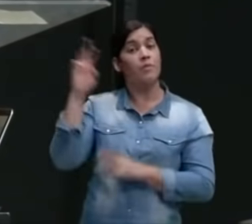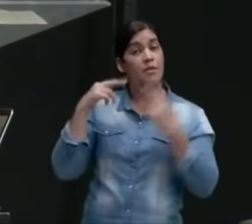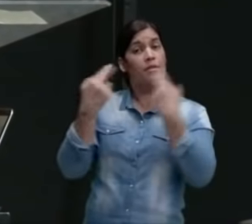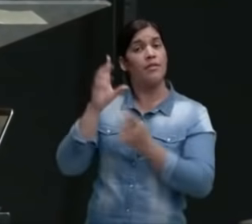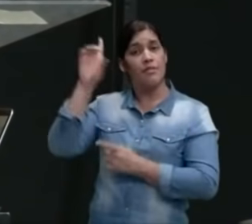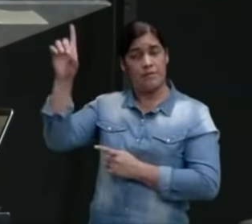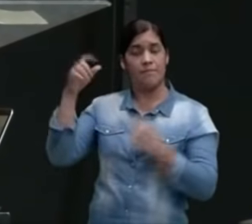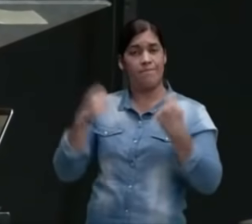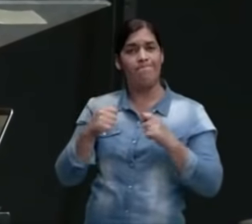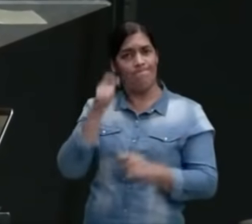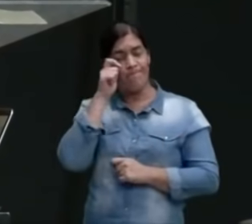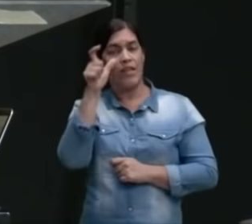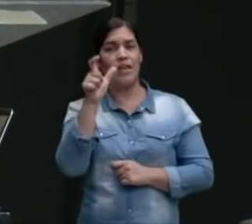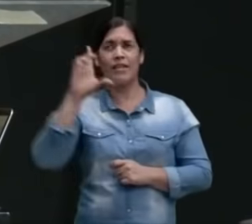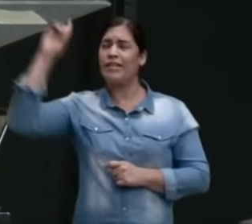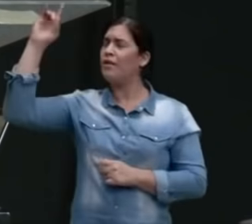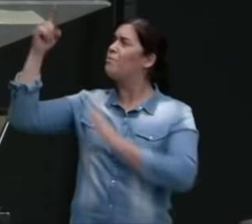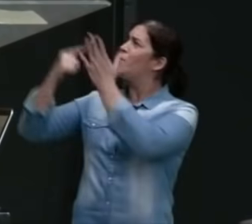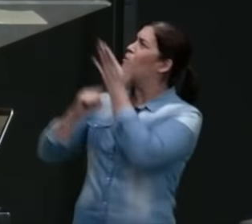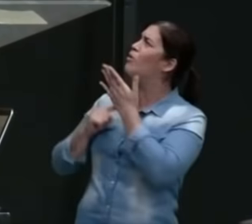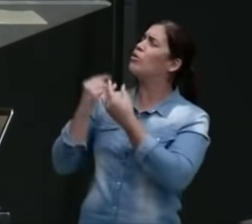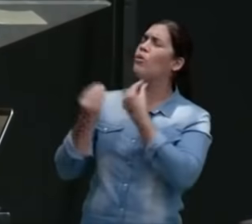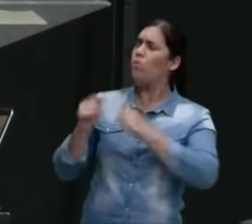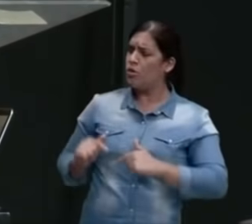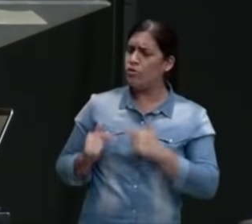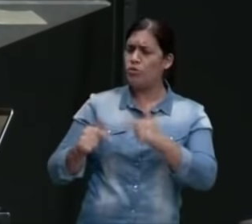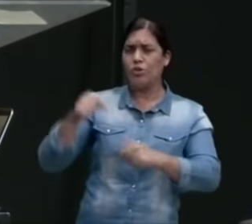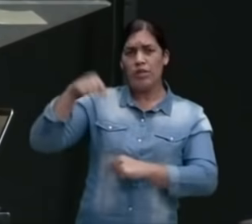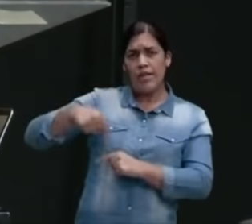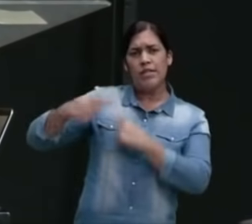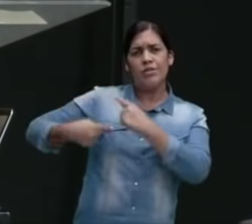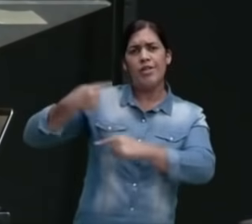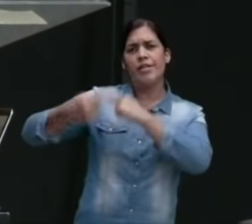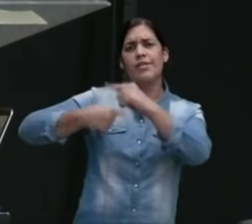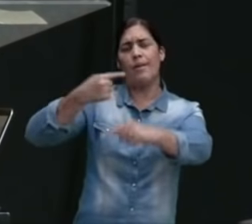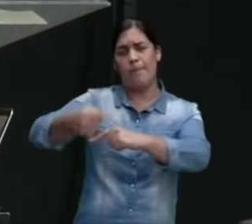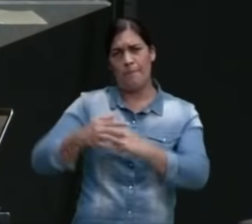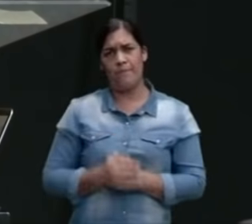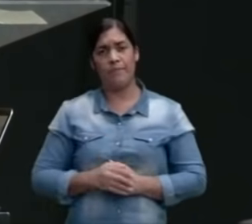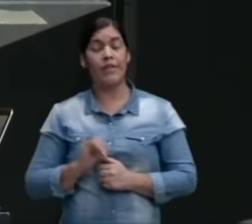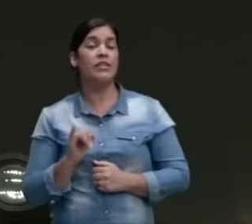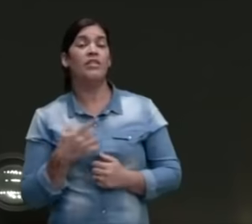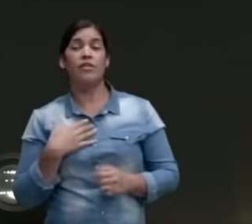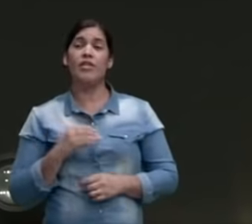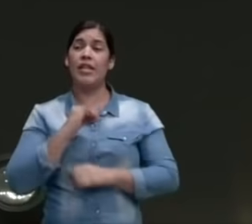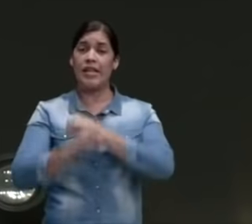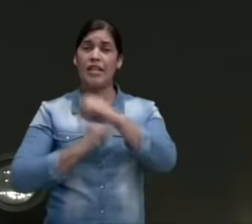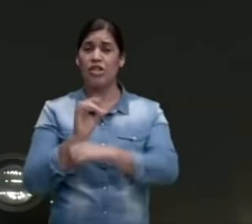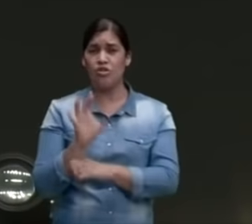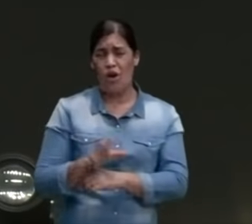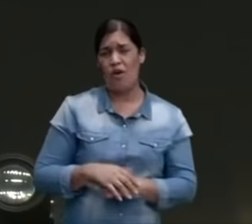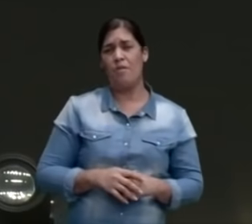e pedir que Deus nos mostre o que nós devemos fazer nessa geração. Senão a gente vai usar a internet só para consumir, só